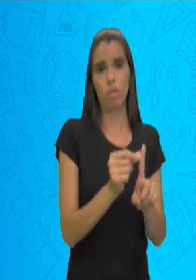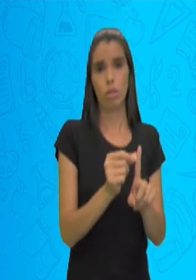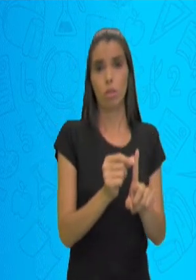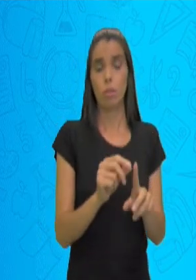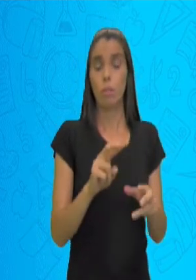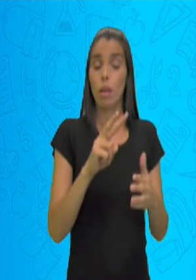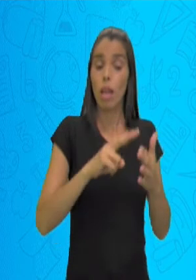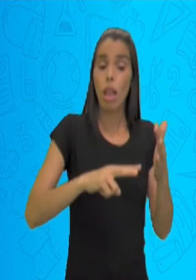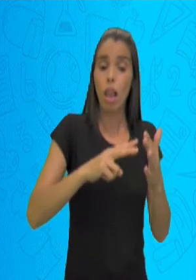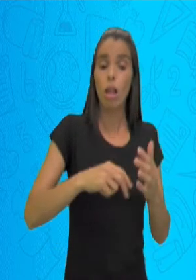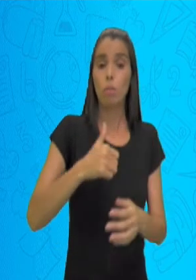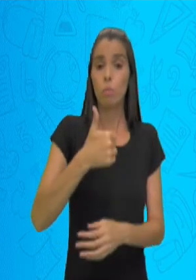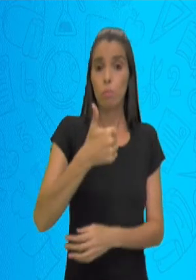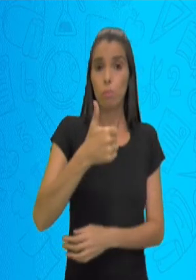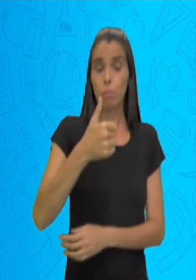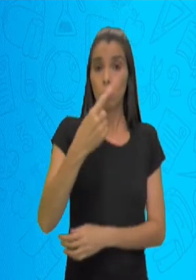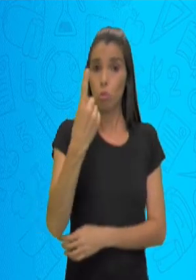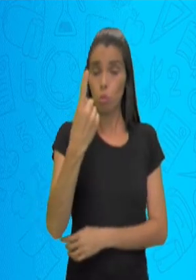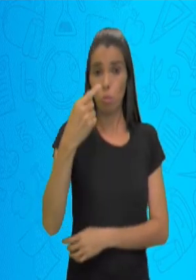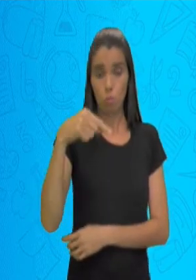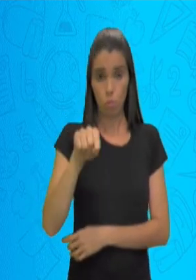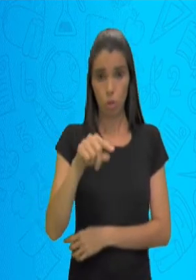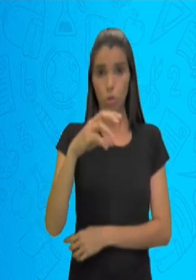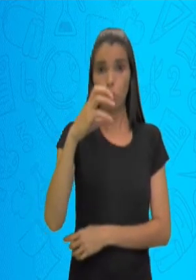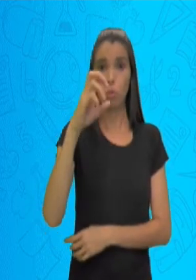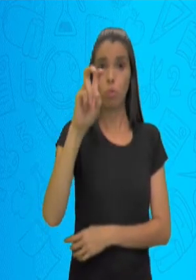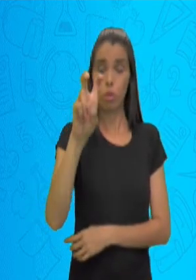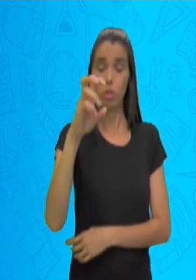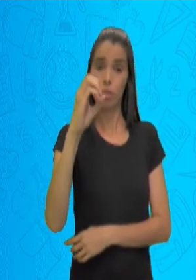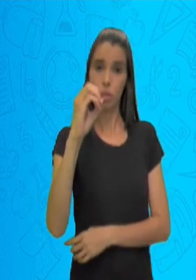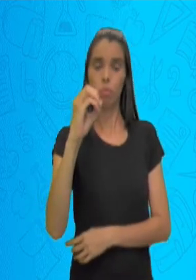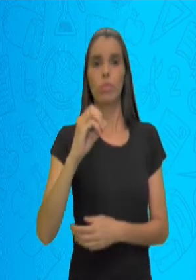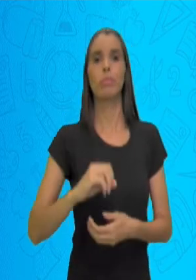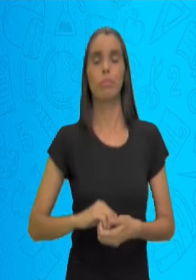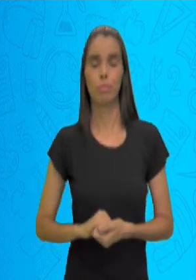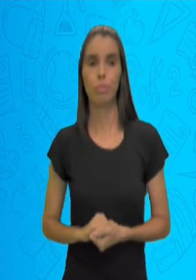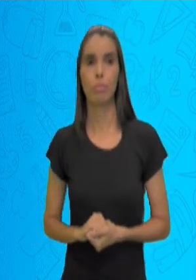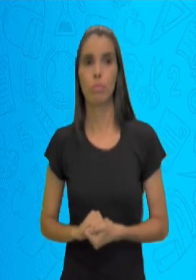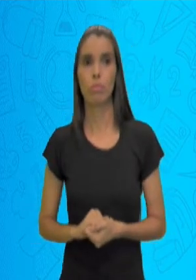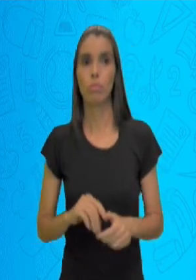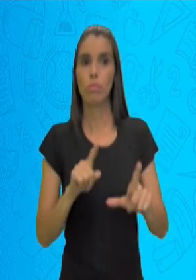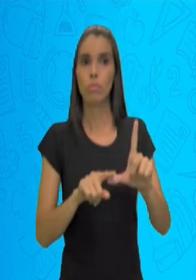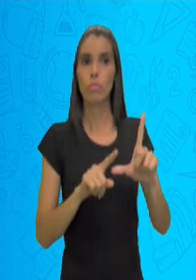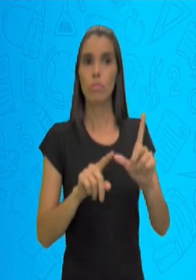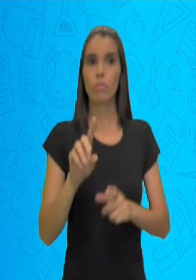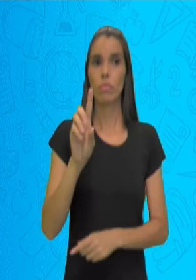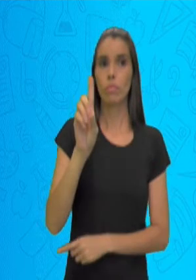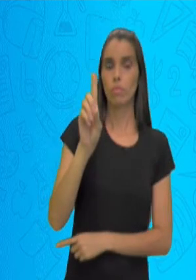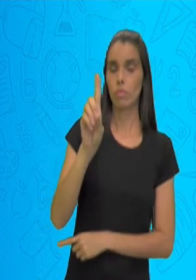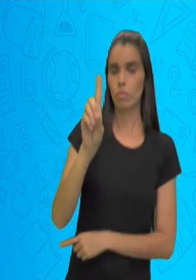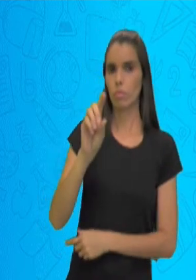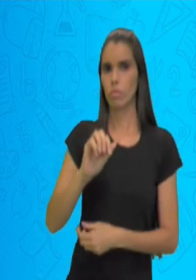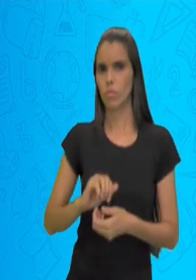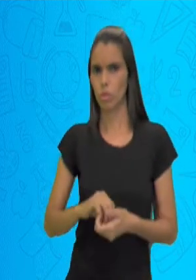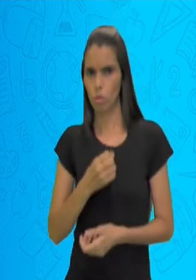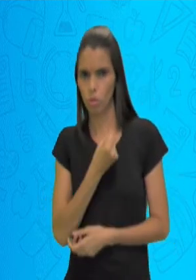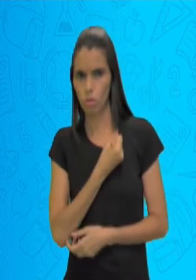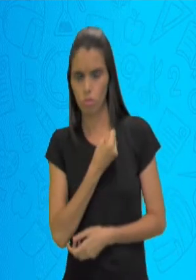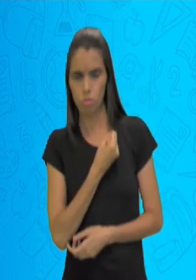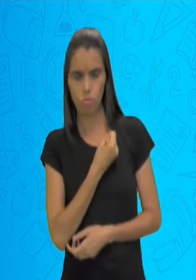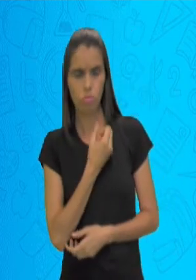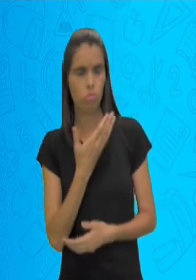1050. É dessa forma que nós lemos esse número. Agora a letra D. Que número é esse?